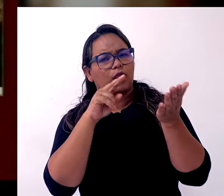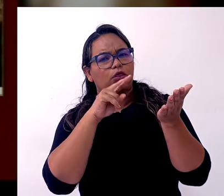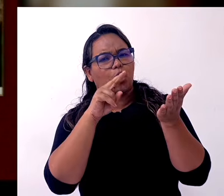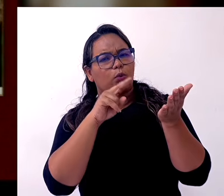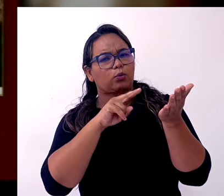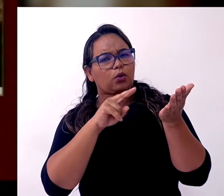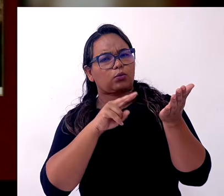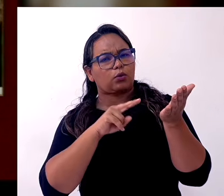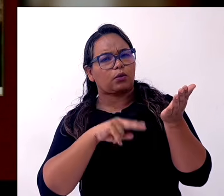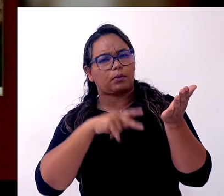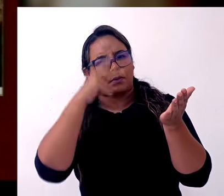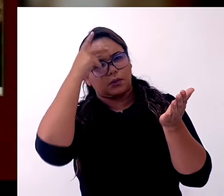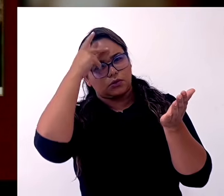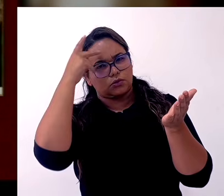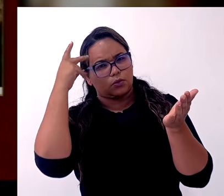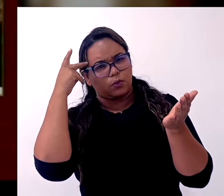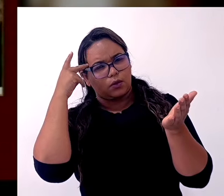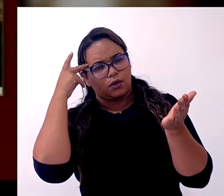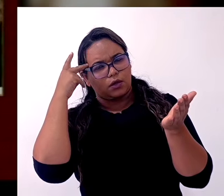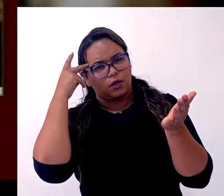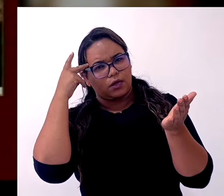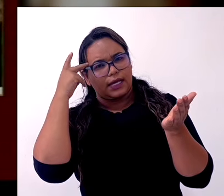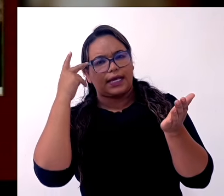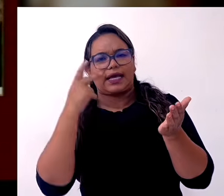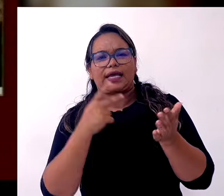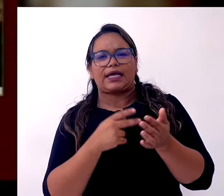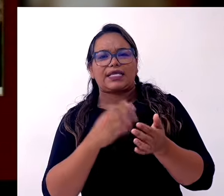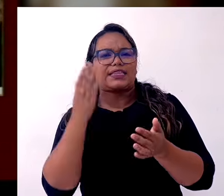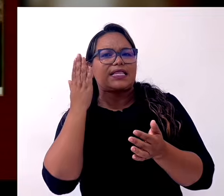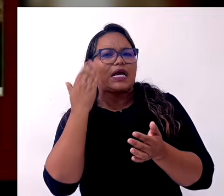pelo cientista político Thierry Meyssan, da França.